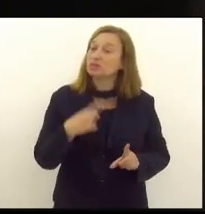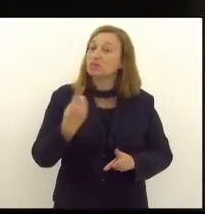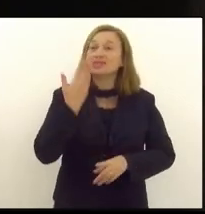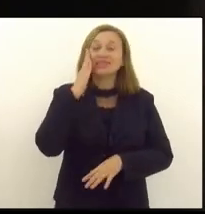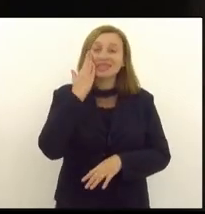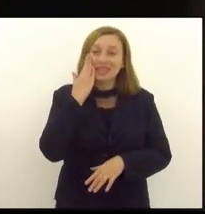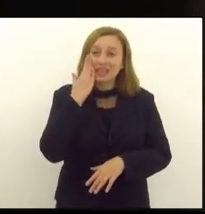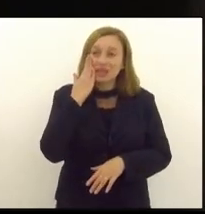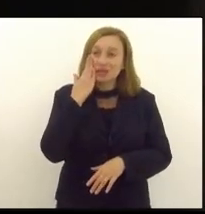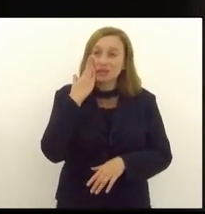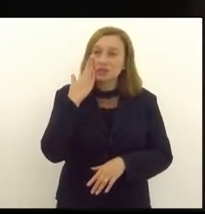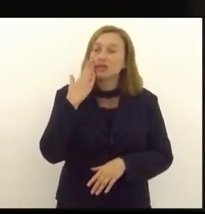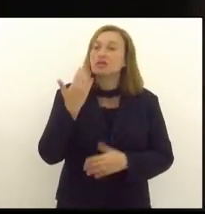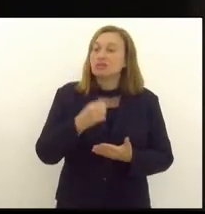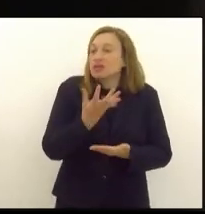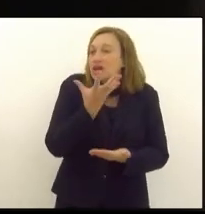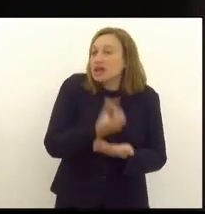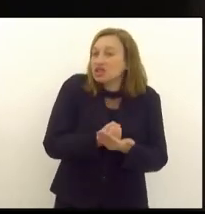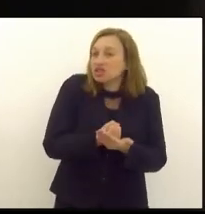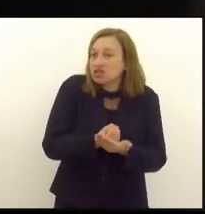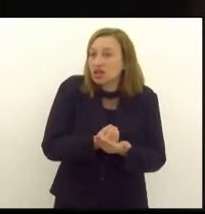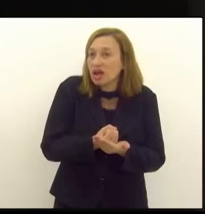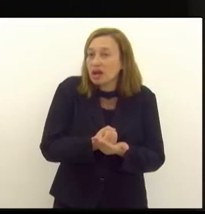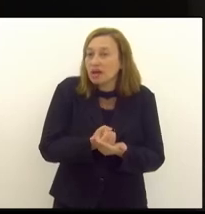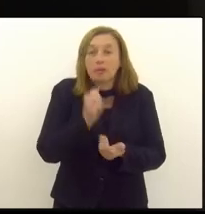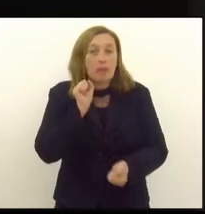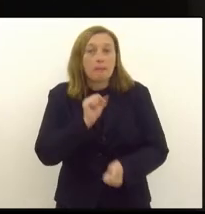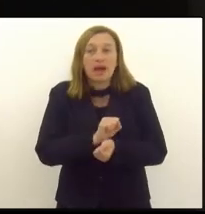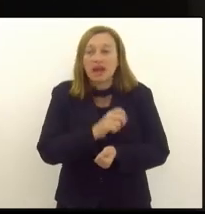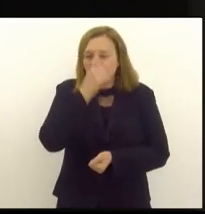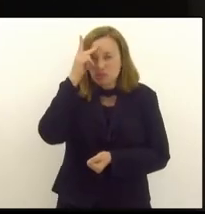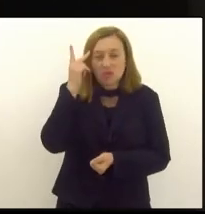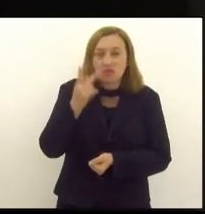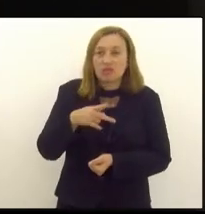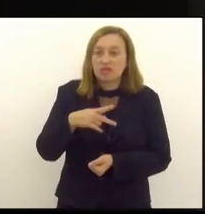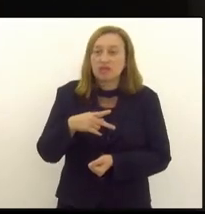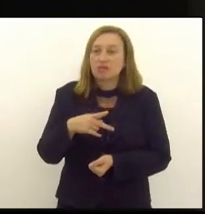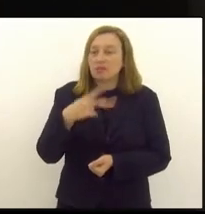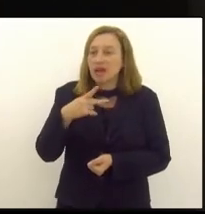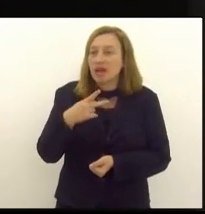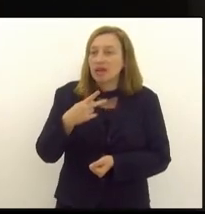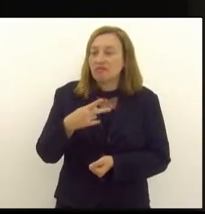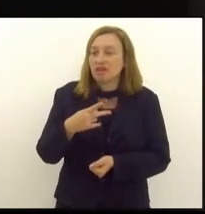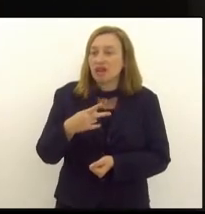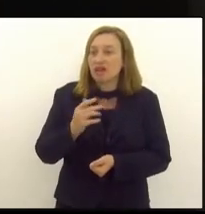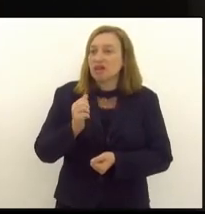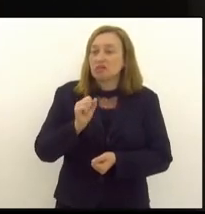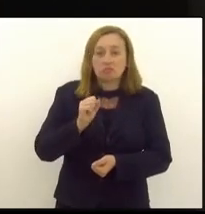entendemos que nós temos que documentar isso para parar das pessoas dizerem que não é possível. Não é possível.